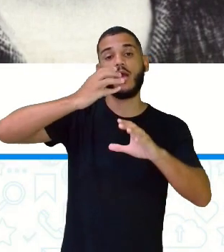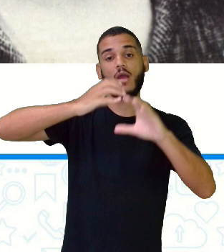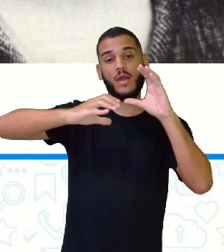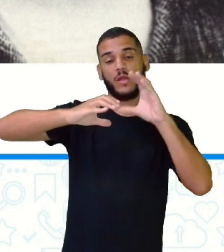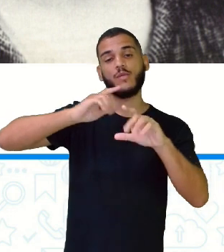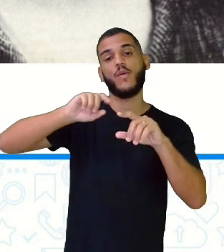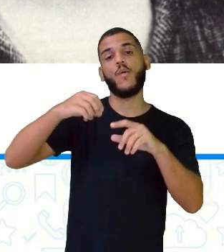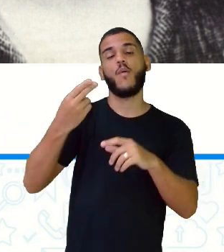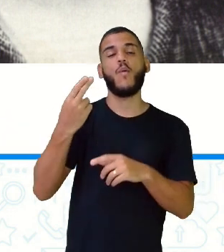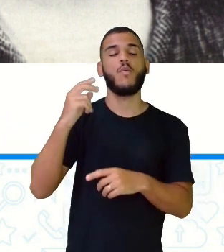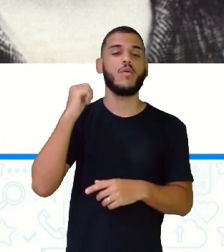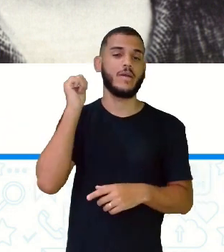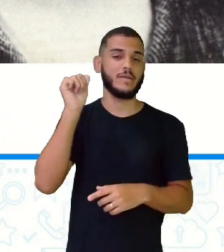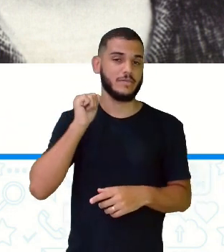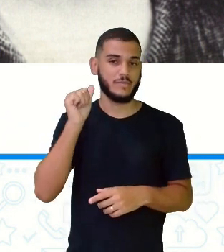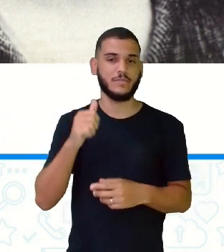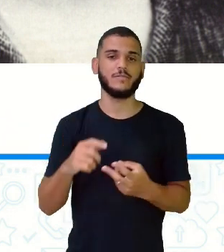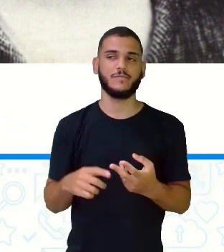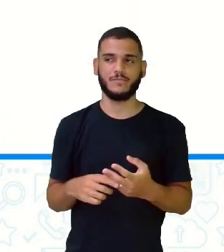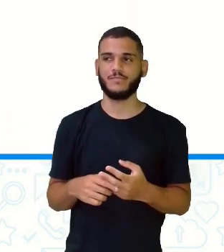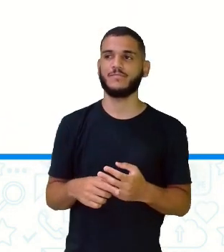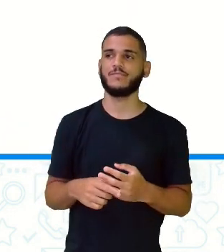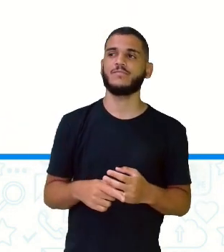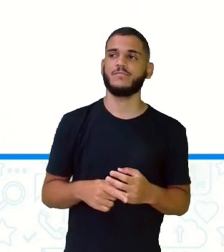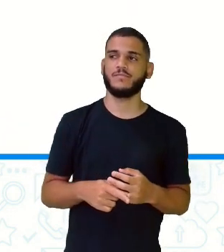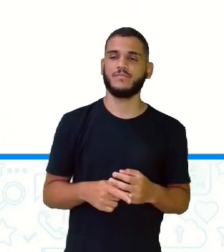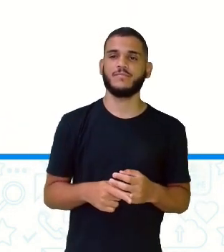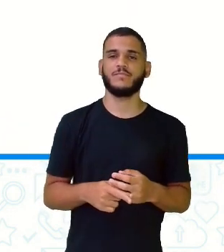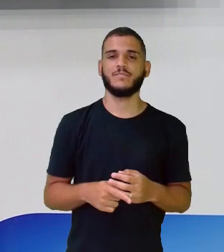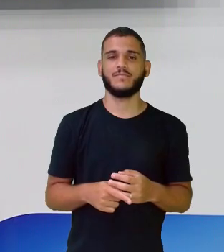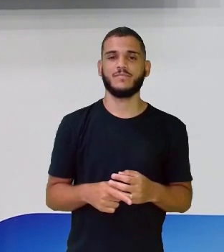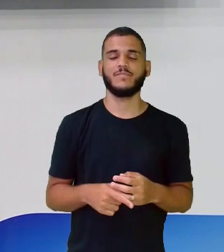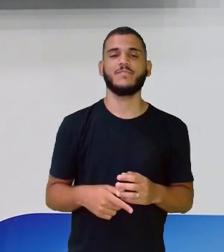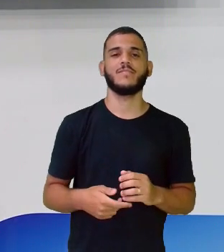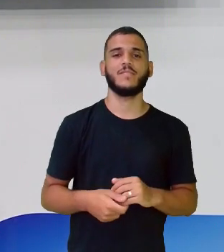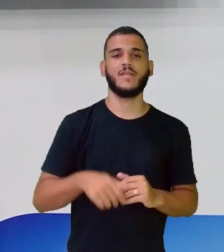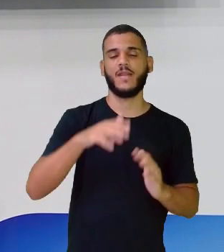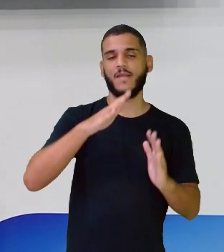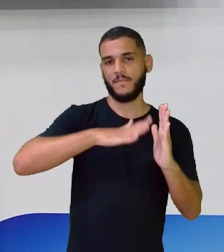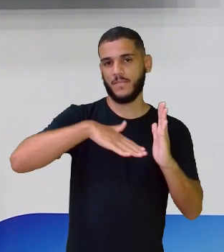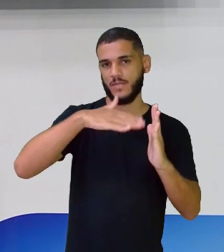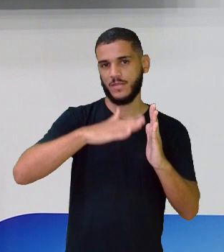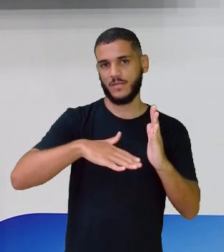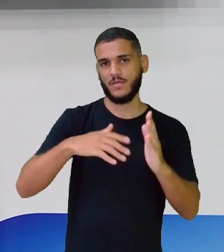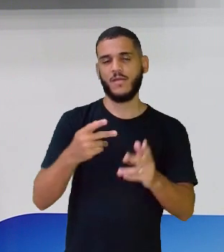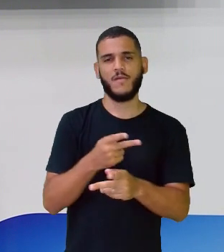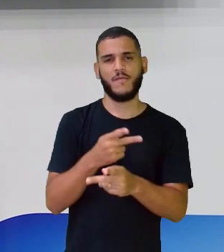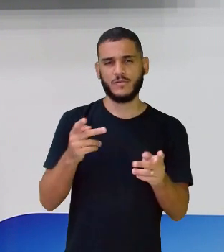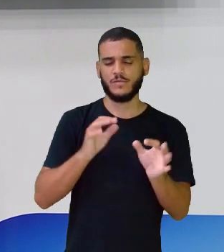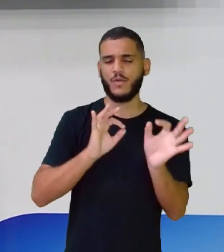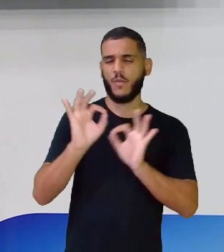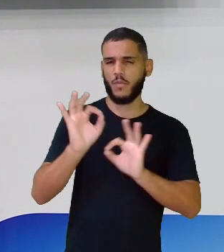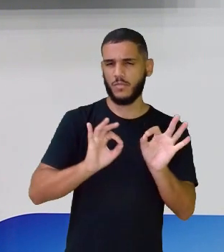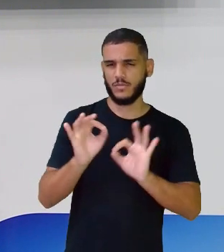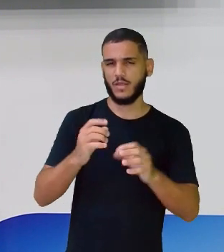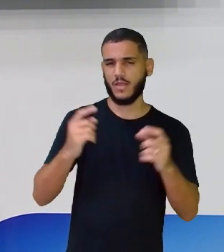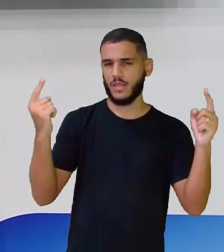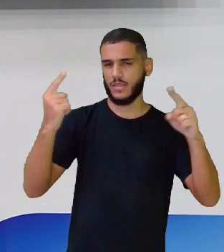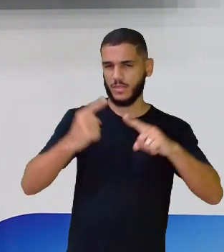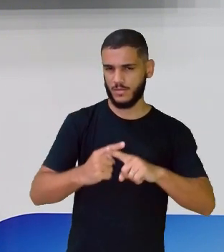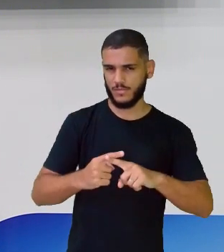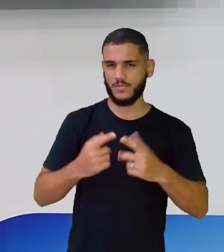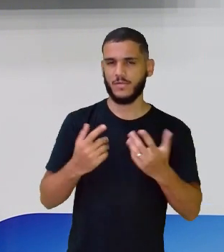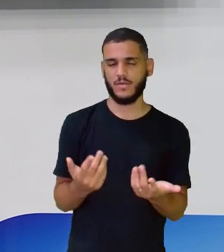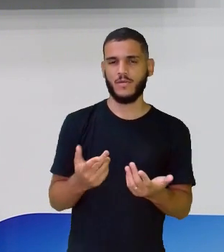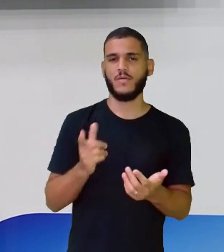atriz? Ela era pintora. O X está aí no atriz, mas ela era pintora. Prontos para o desafio, separou